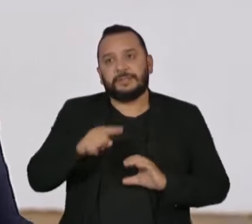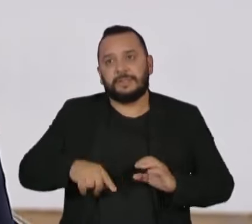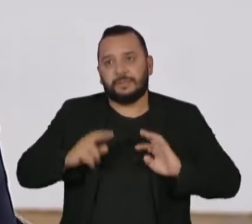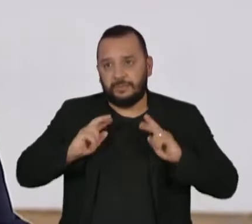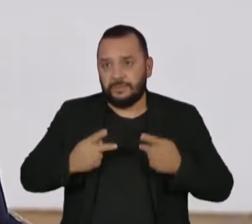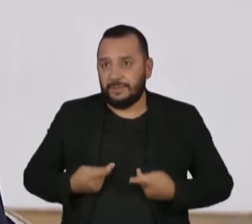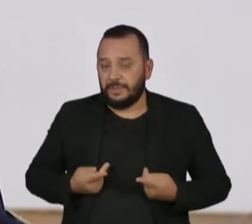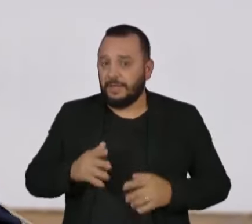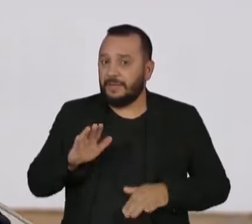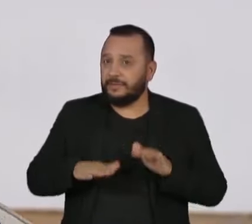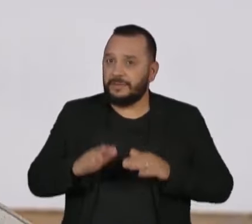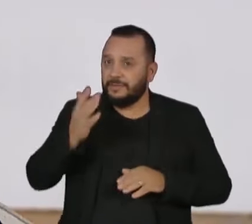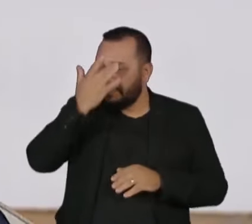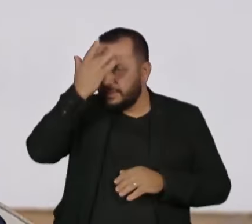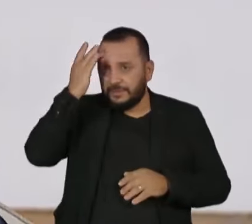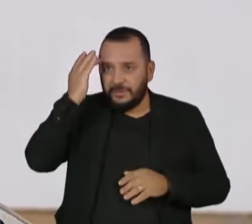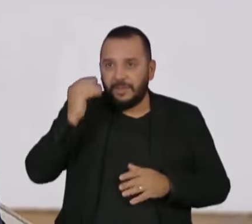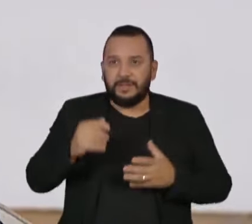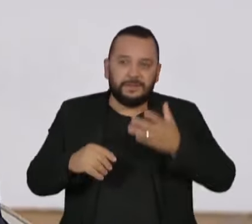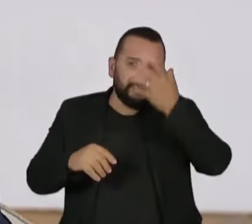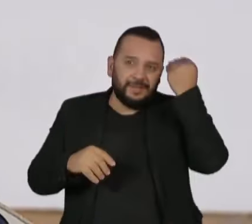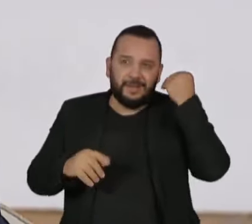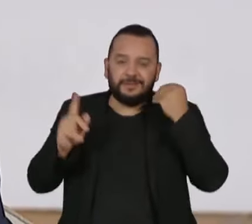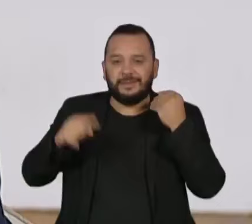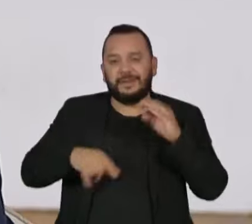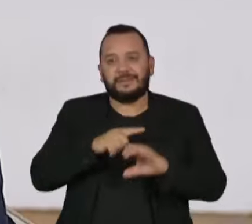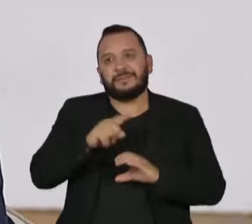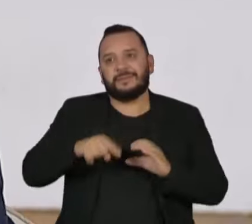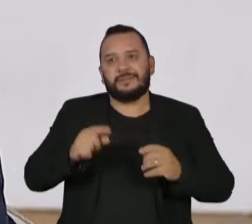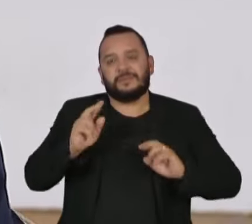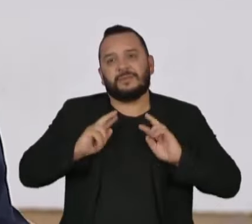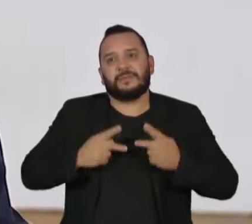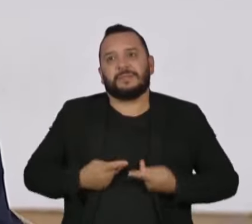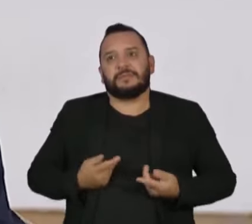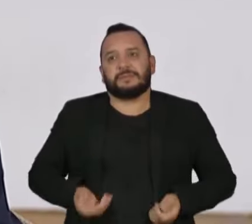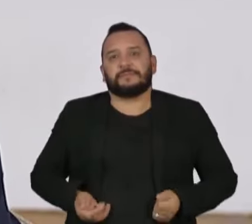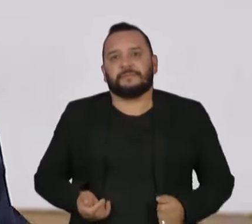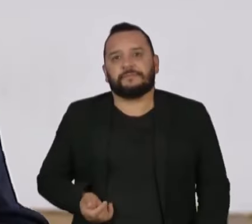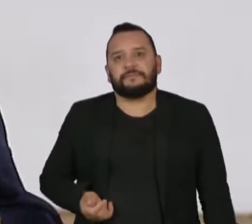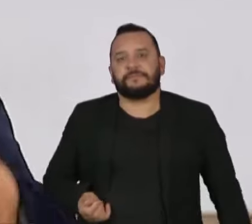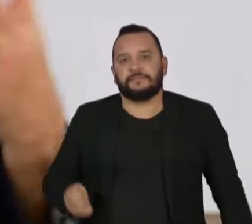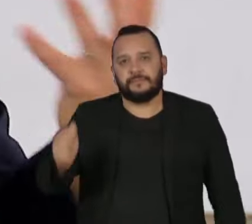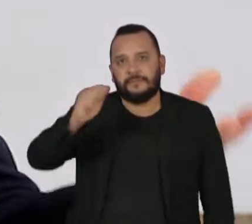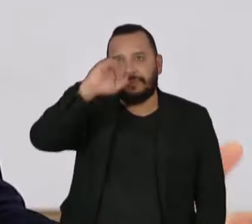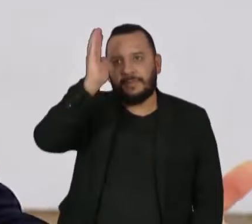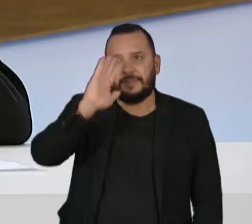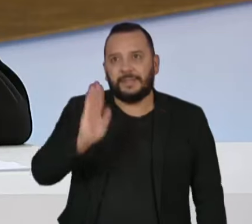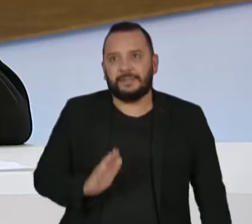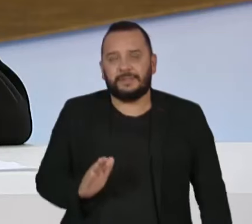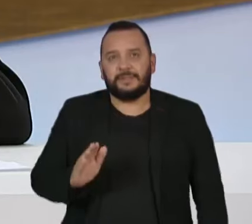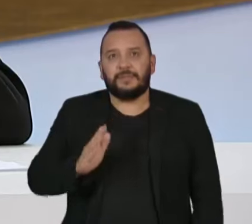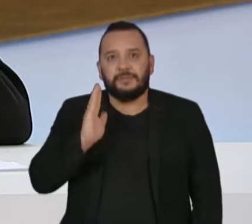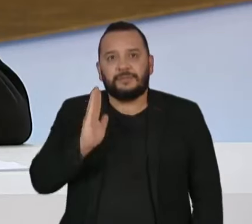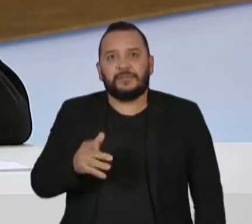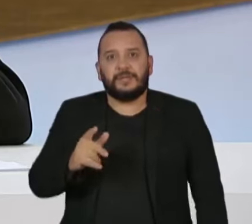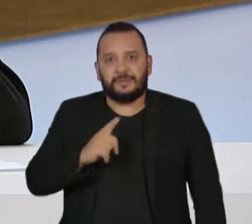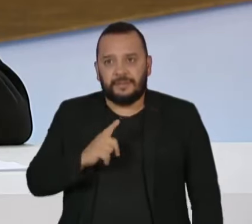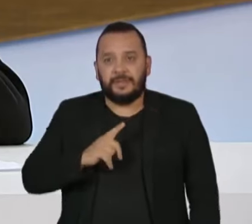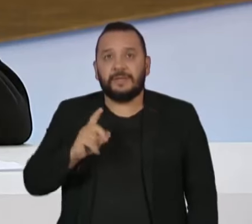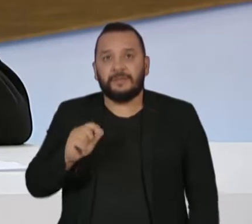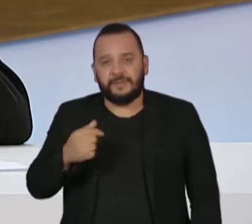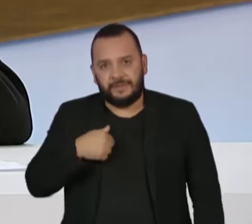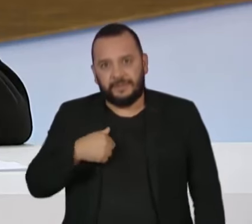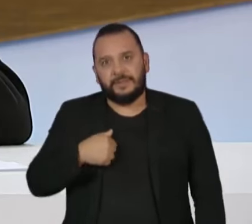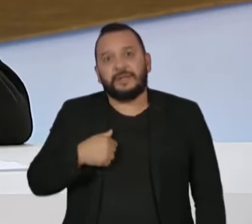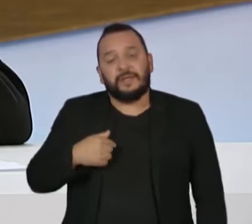e muitas vezes as pessoas esquecem que é uma ciência humana o Brasil é um país que já teve uma queda de avião numa eleição presidencial que já teve uma